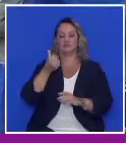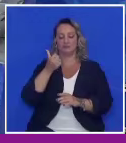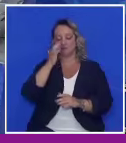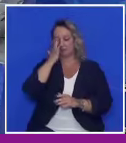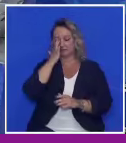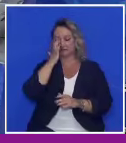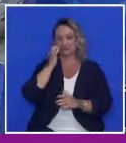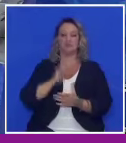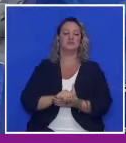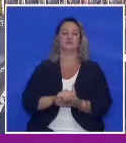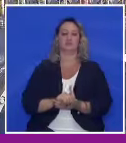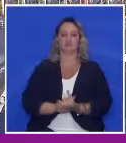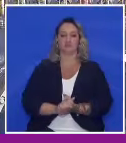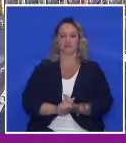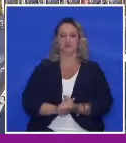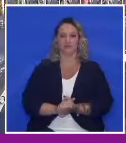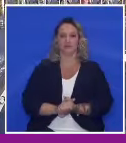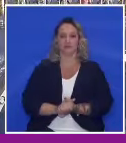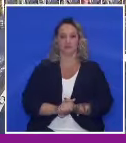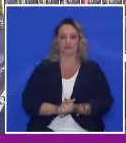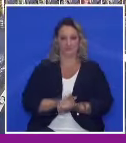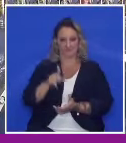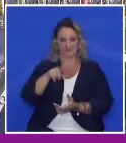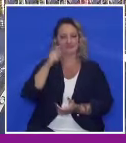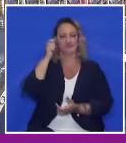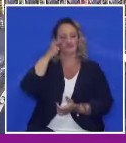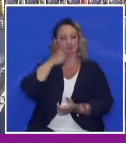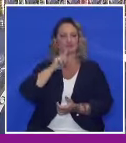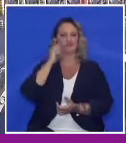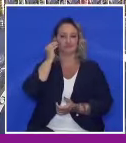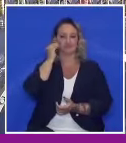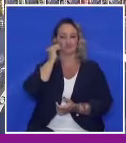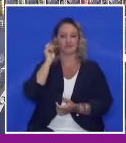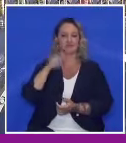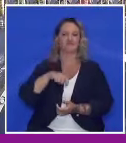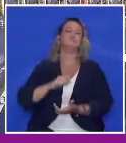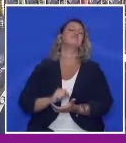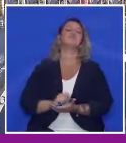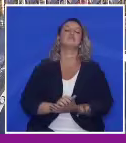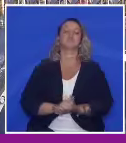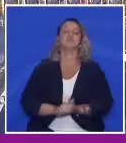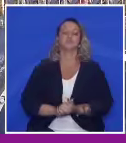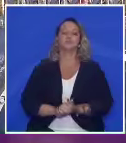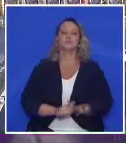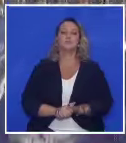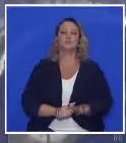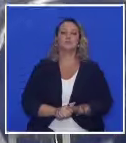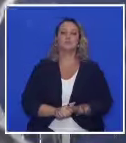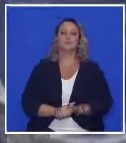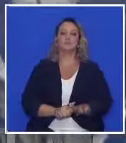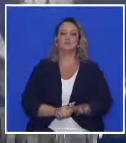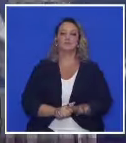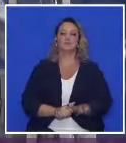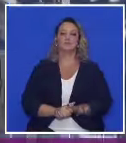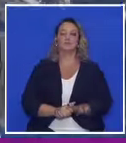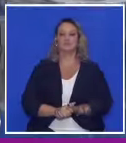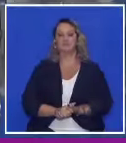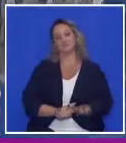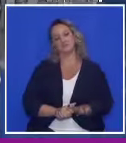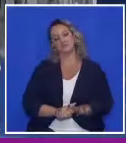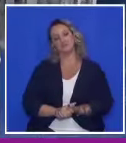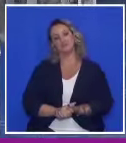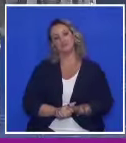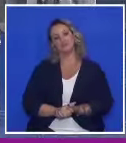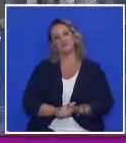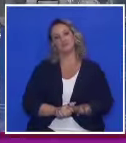2186. Bolas posicionadas. Você tem muitas chances de ganhar. Vamos começar? Valendo! Globo